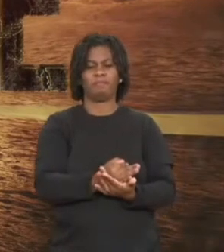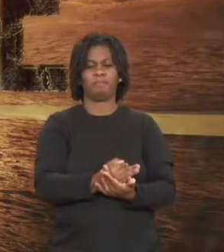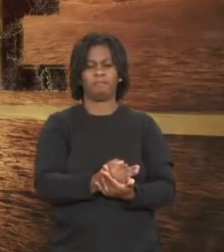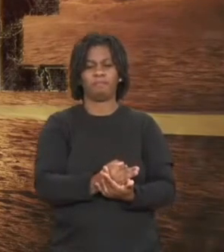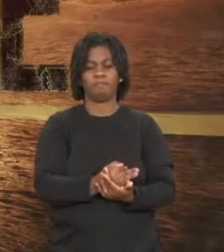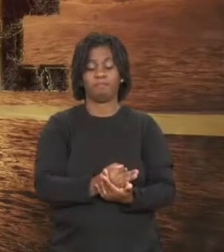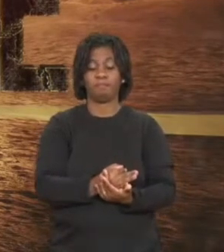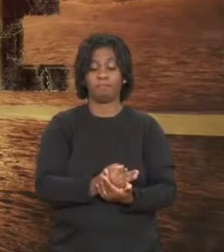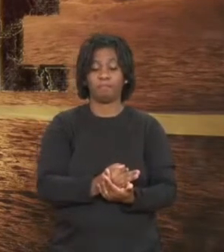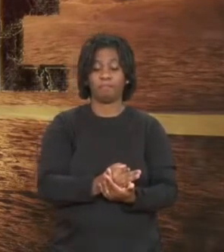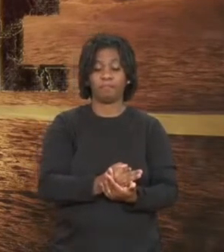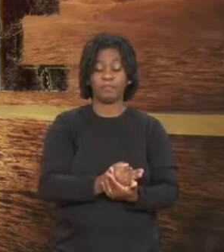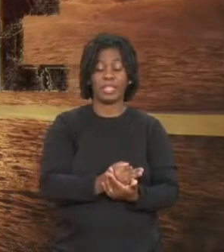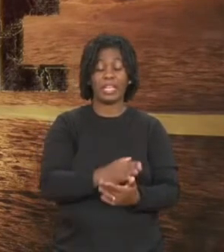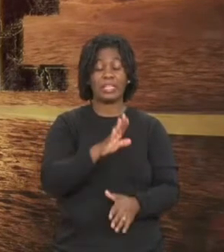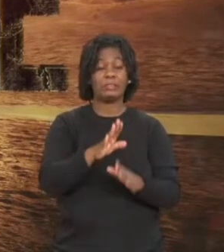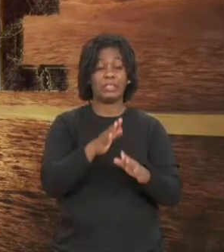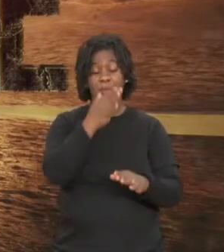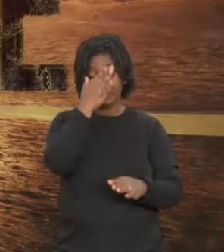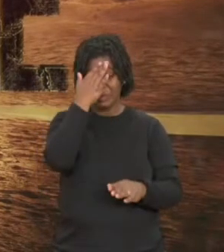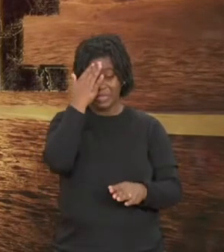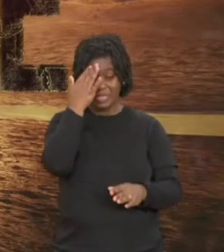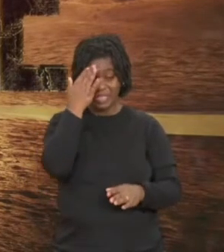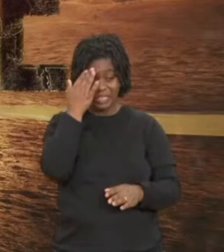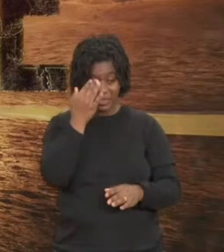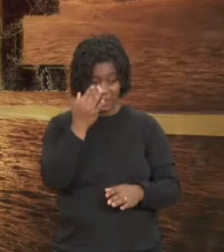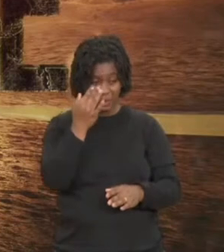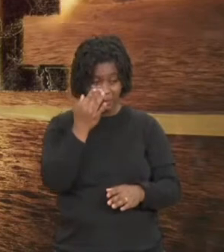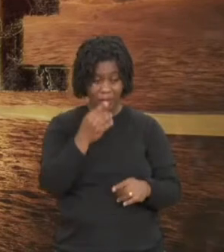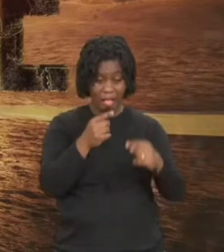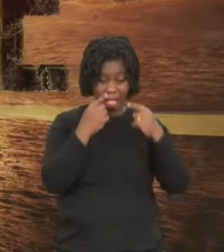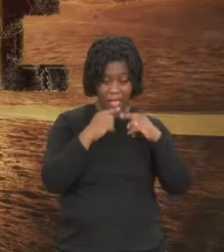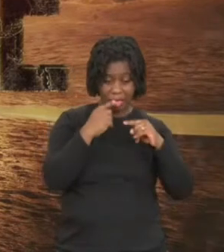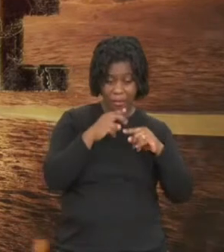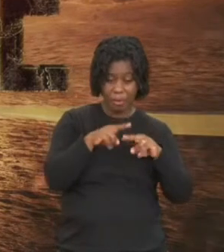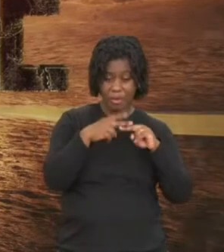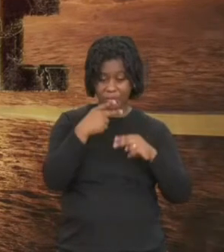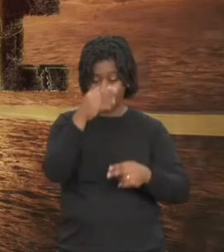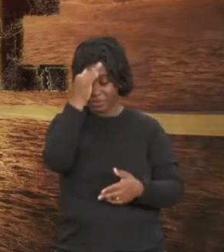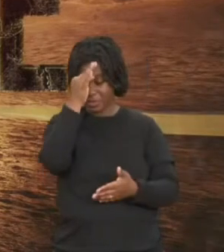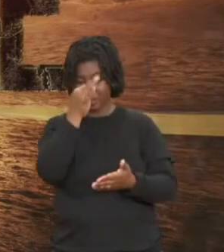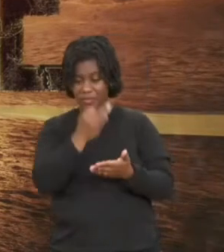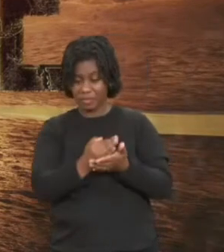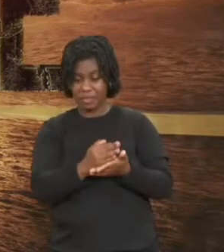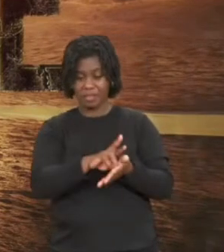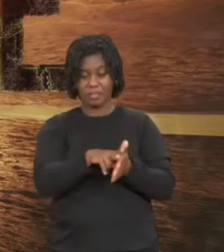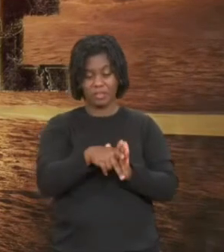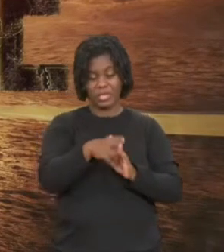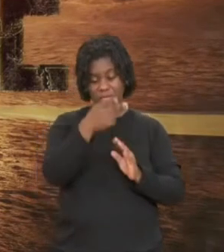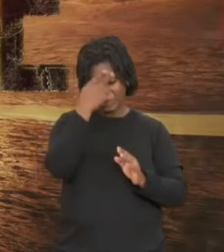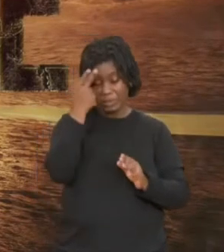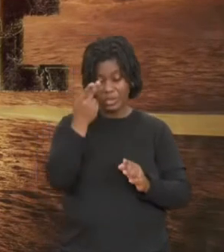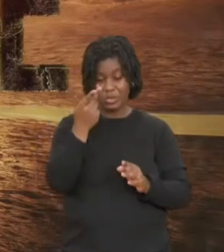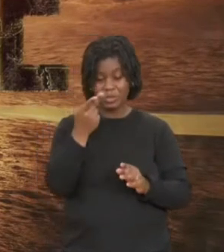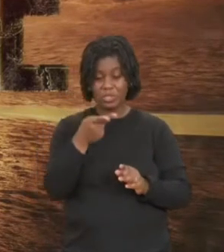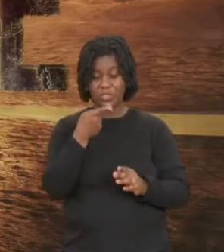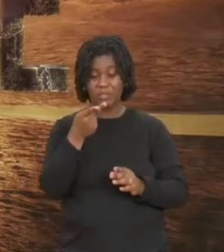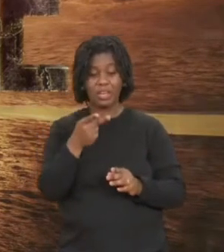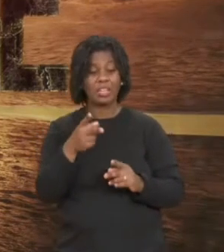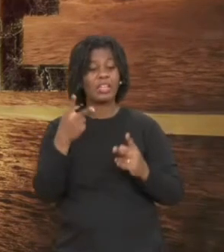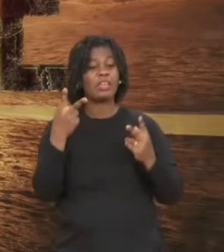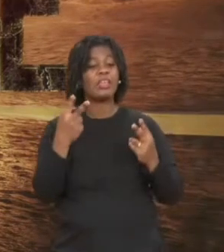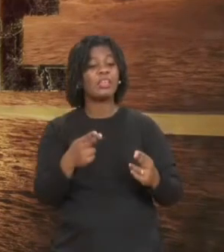Talvez você receba críticas por causa da tua fé. Talvez muita gente fala para você o que falaram para Maria.